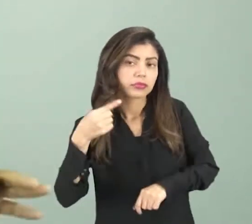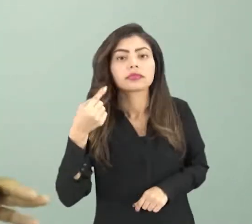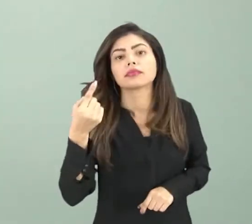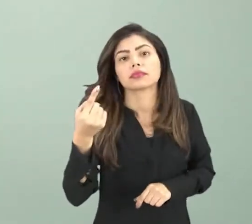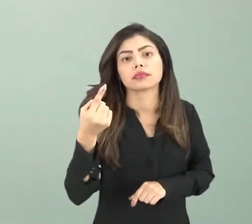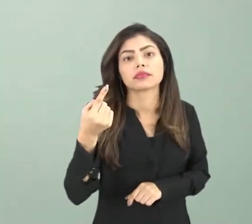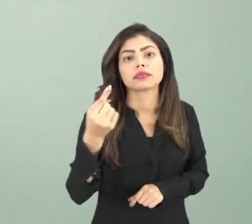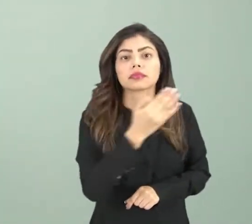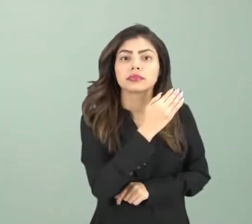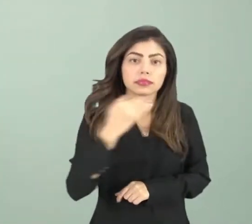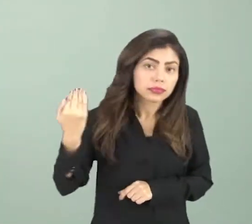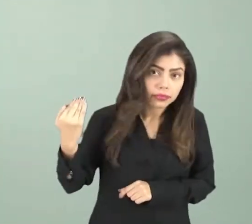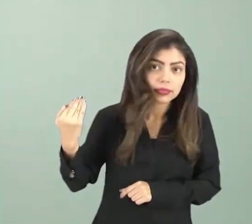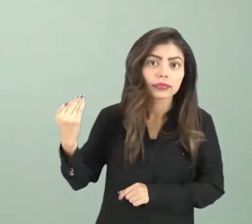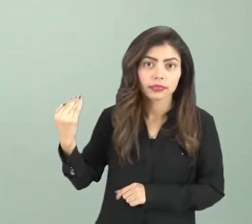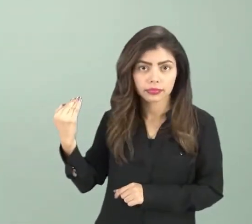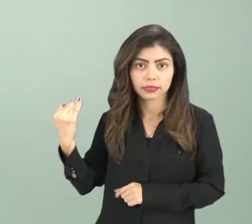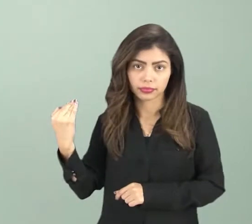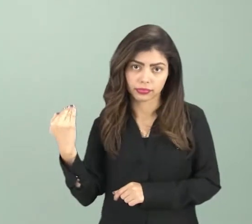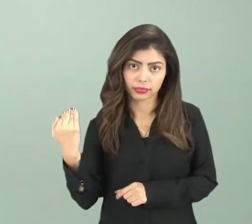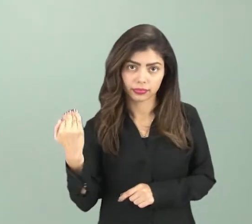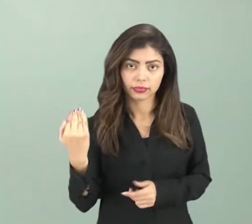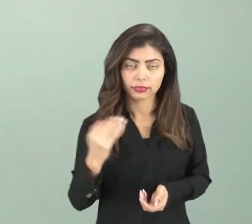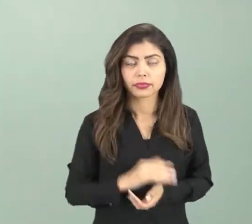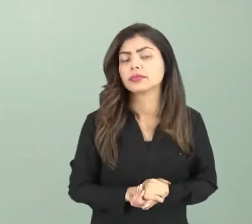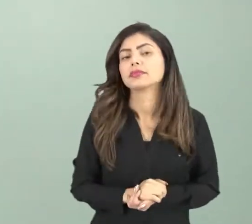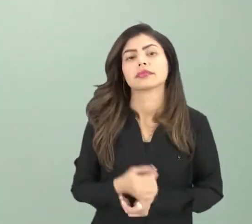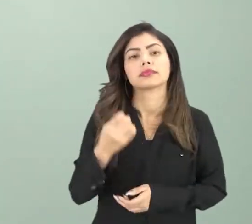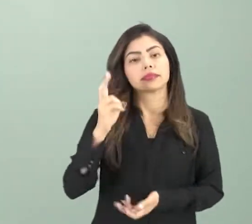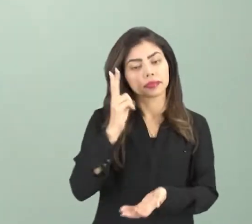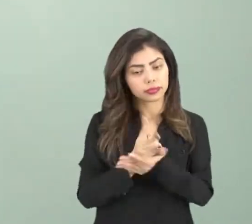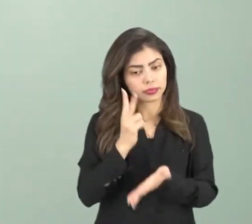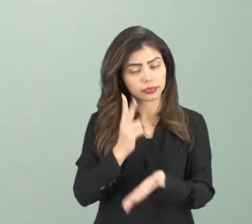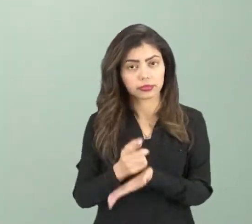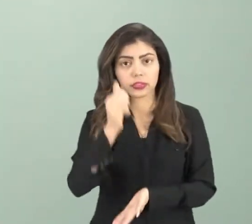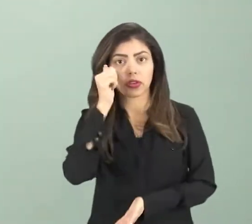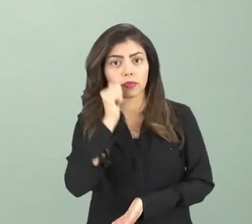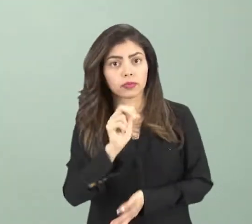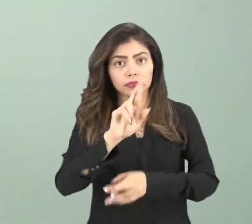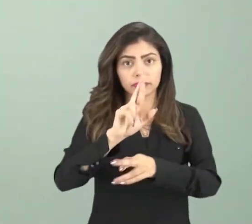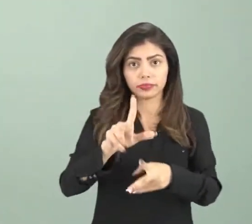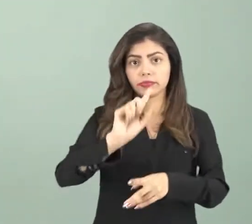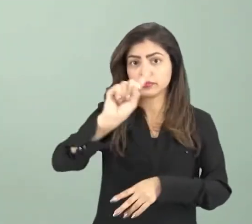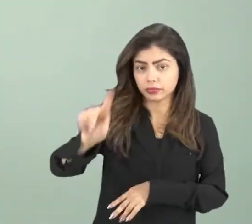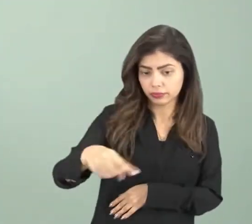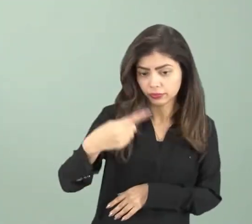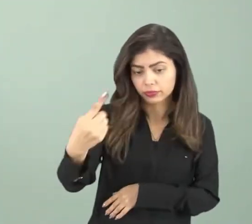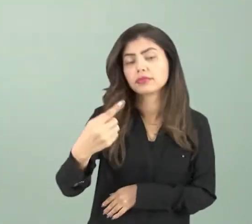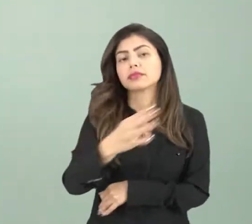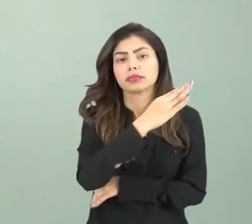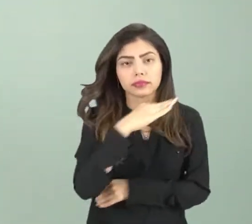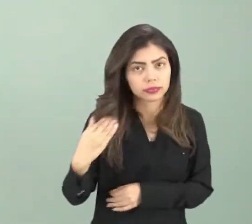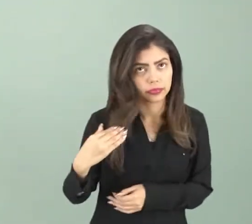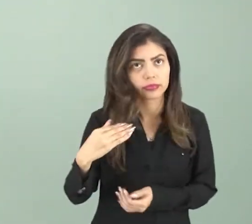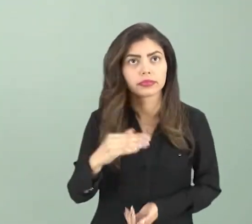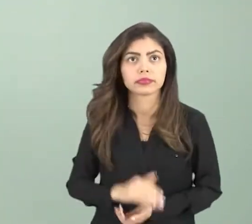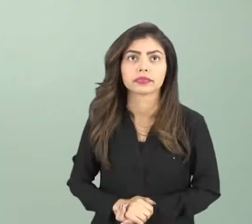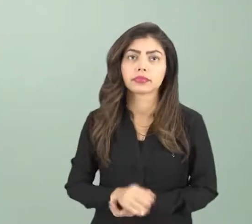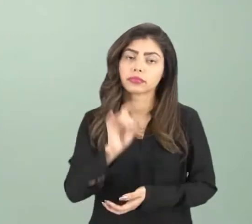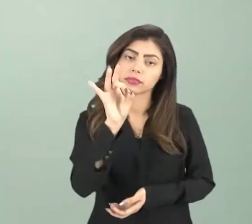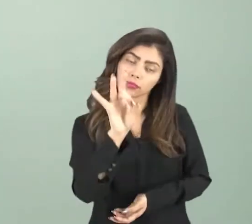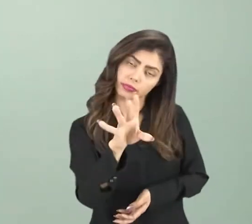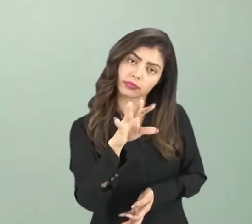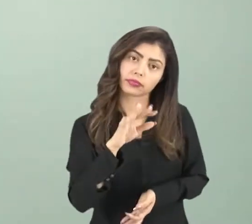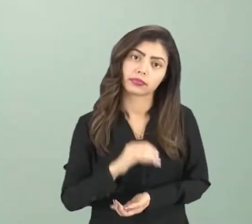outro dia mandava o quê? Ó, degolar ela. Então, todo dia era uma mulher diferente e no outro dia mandava matar.